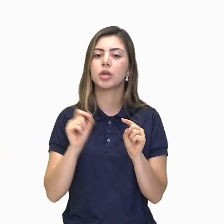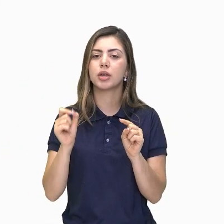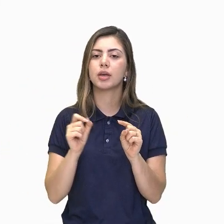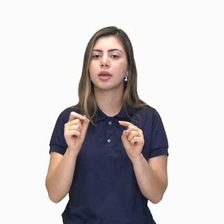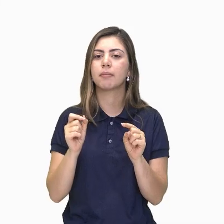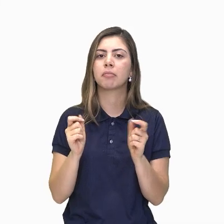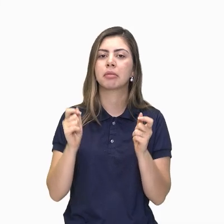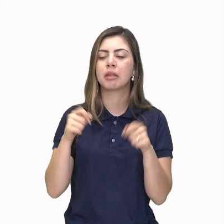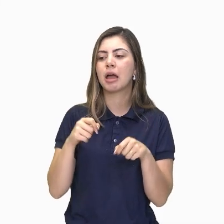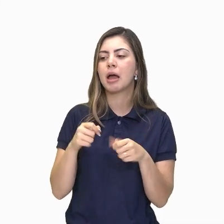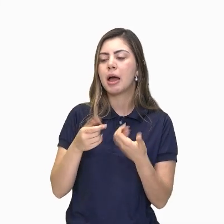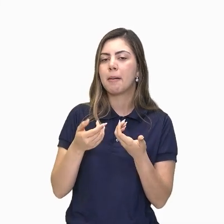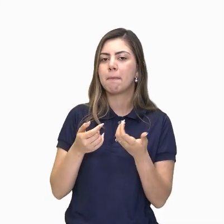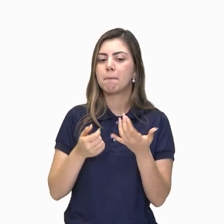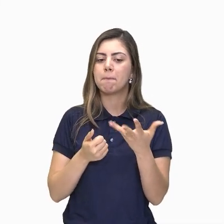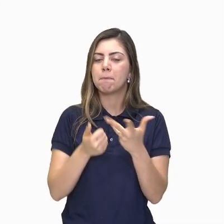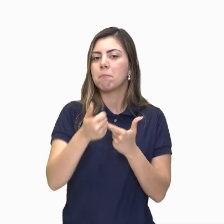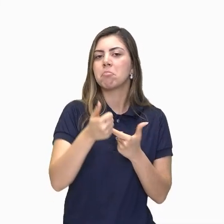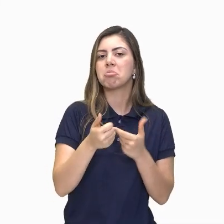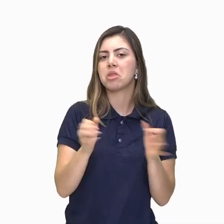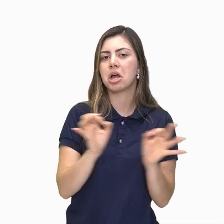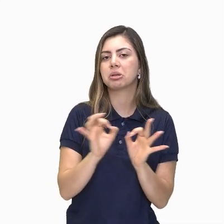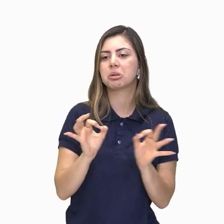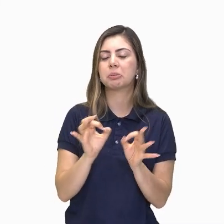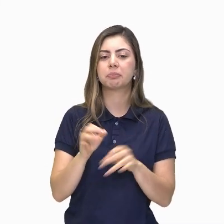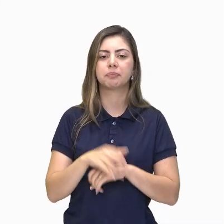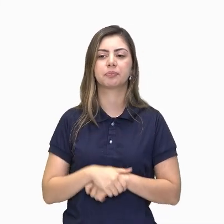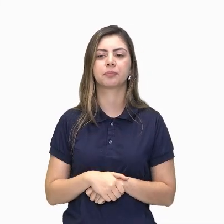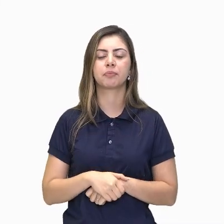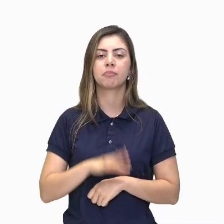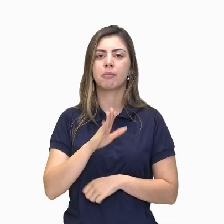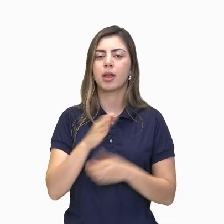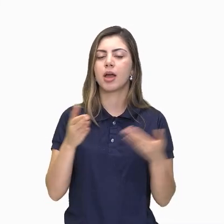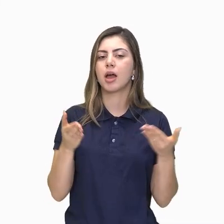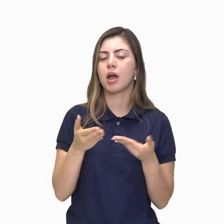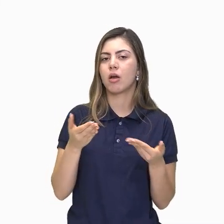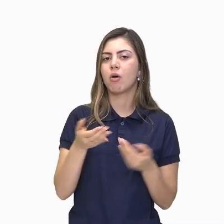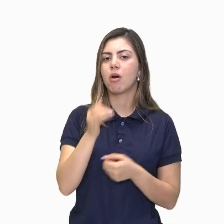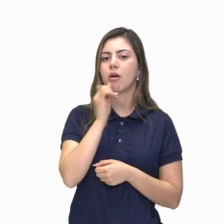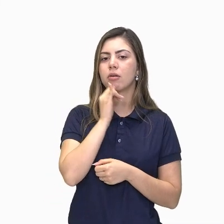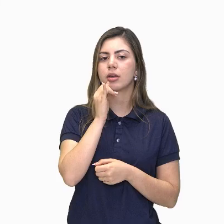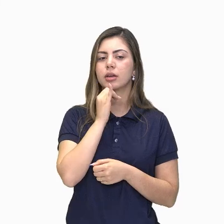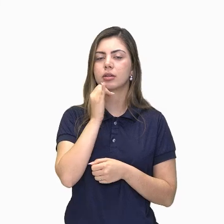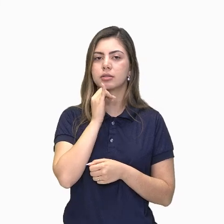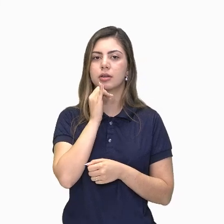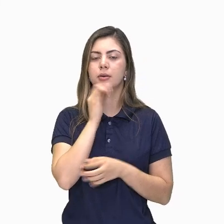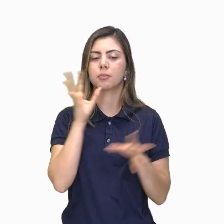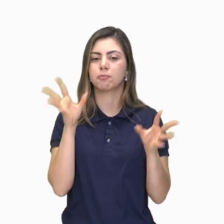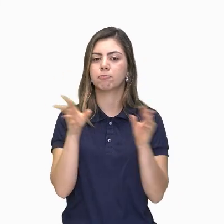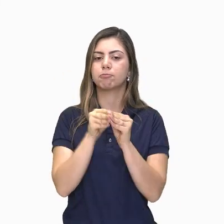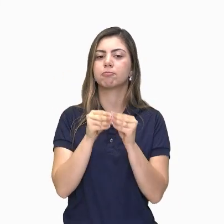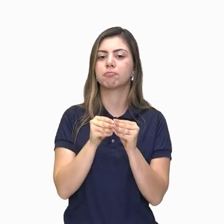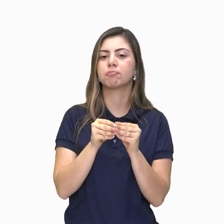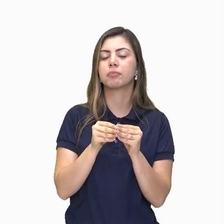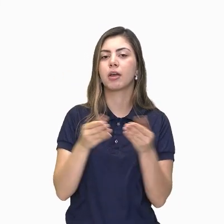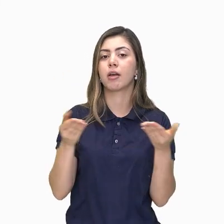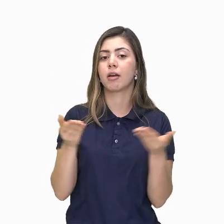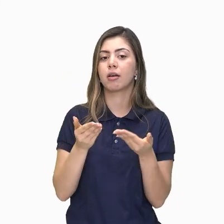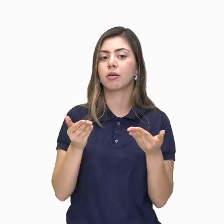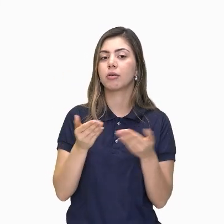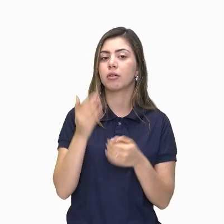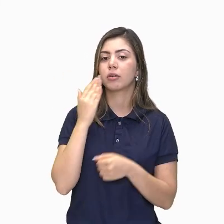a substância, né? Então, para a gente exemplificar o amensalismo, nós trouxemos o exemplo